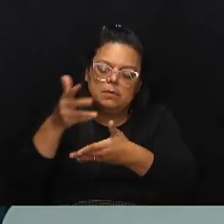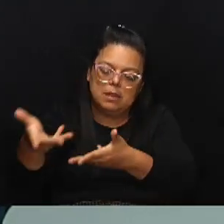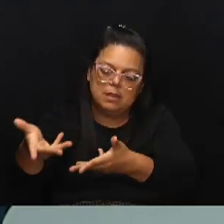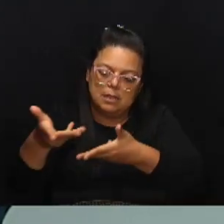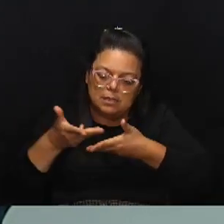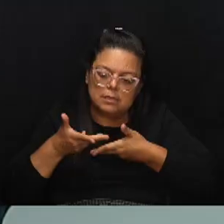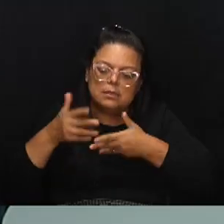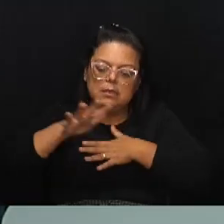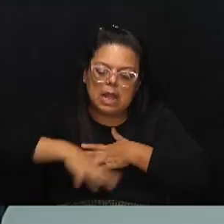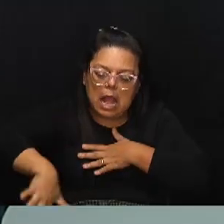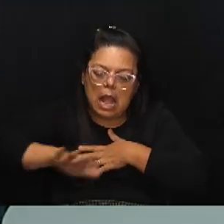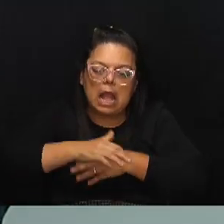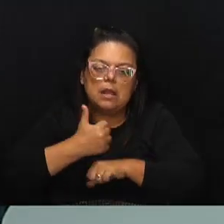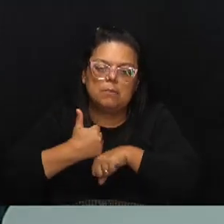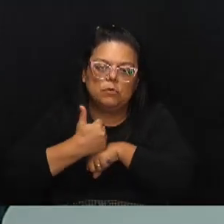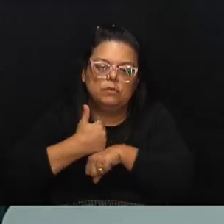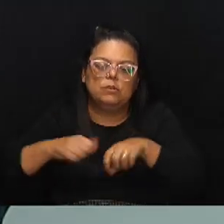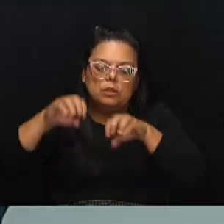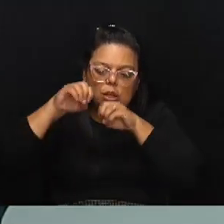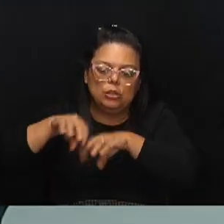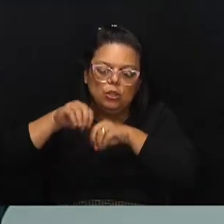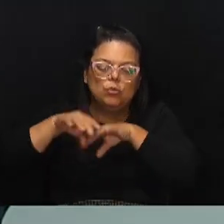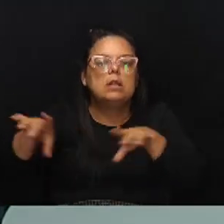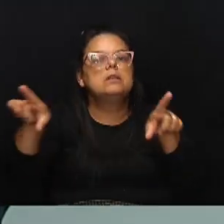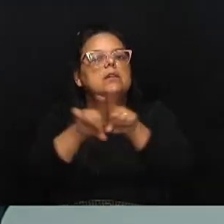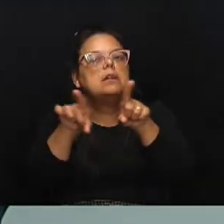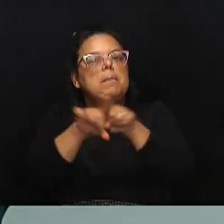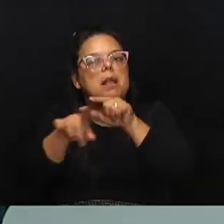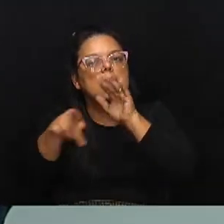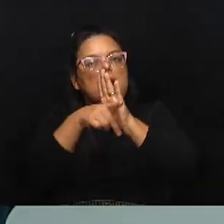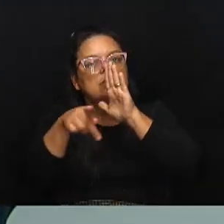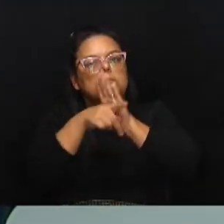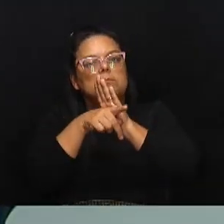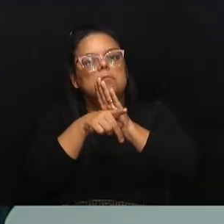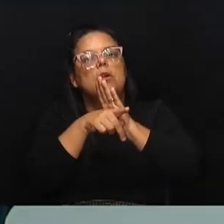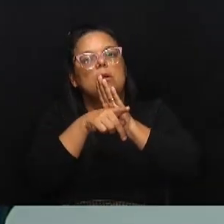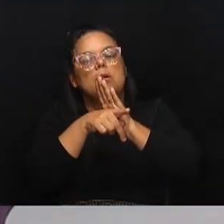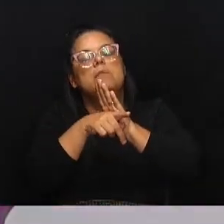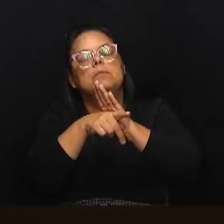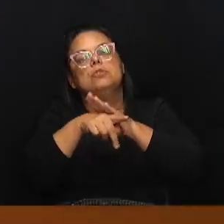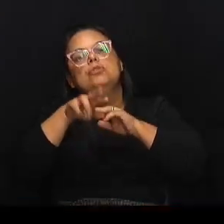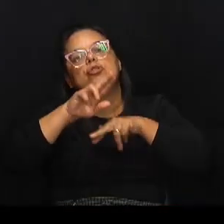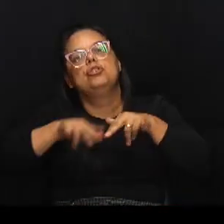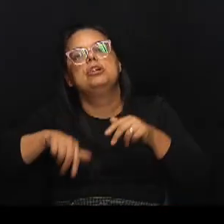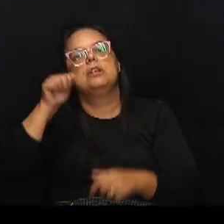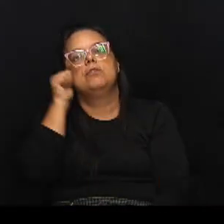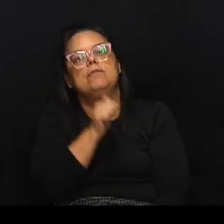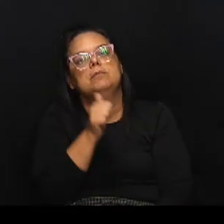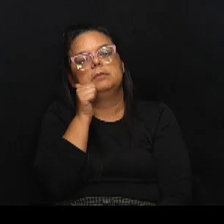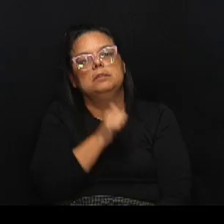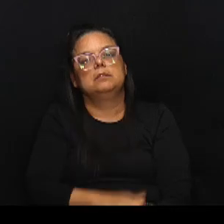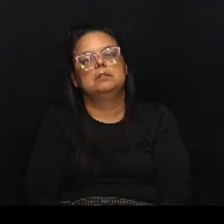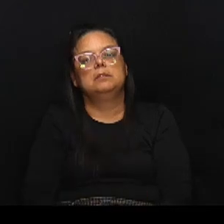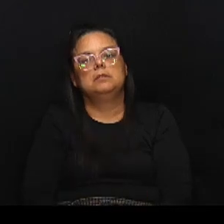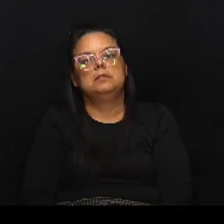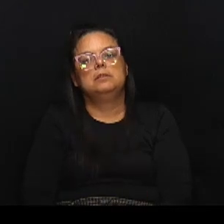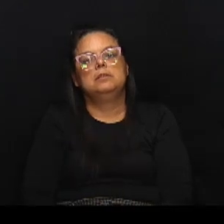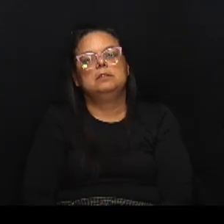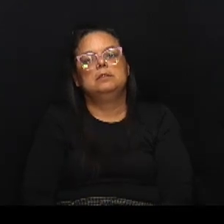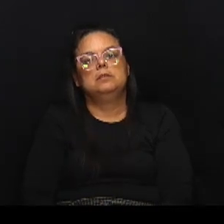campo profissional, na educação e as próprias especificidades do gênero feminino.